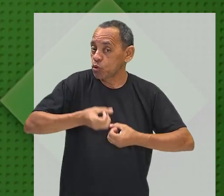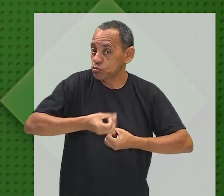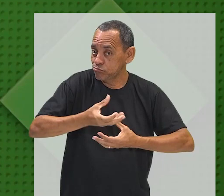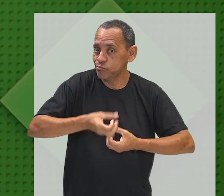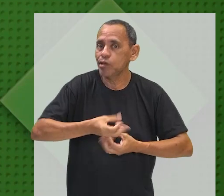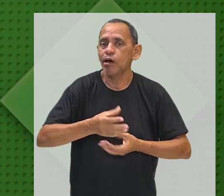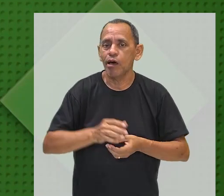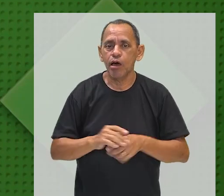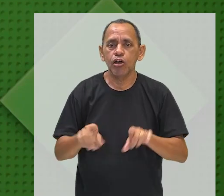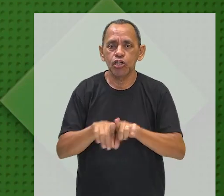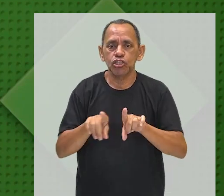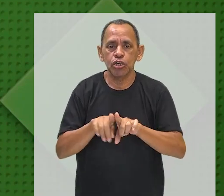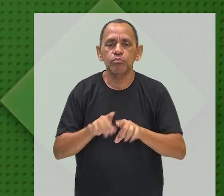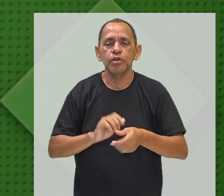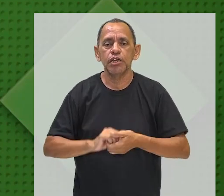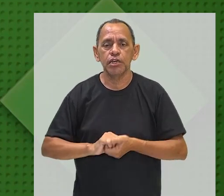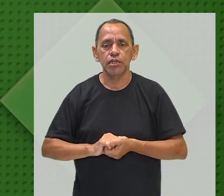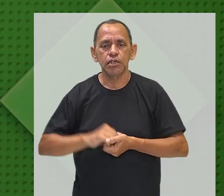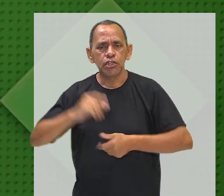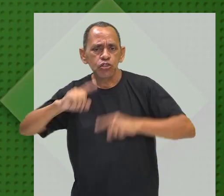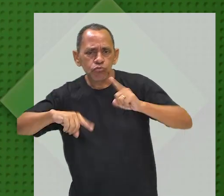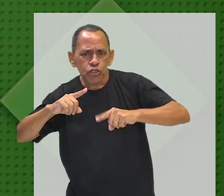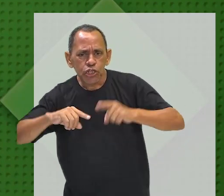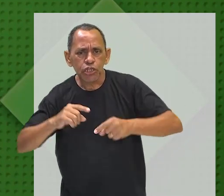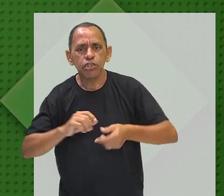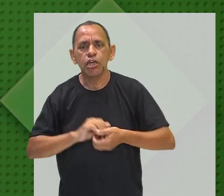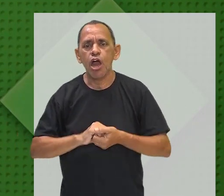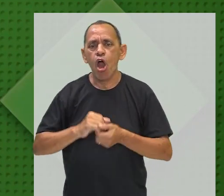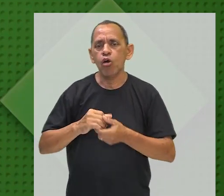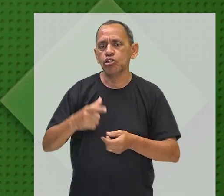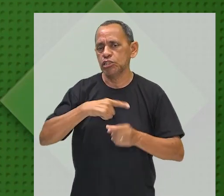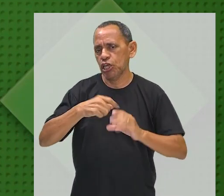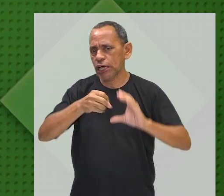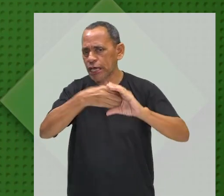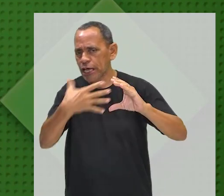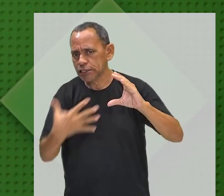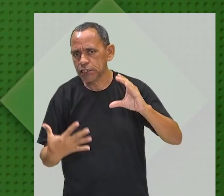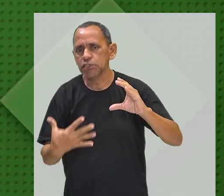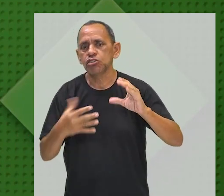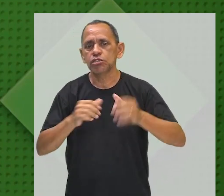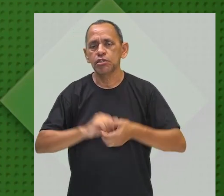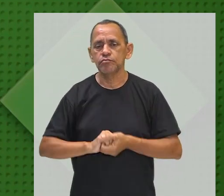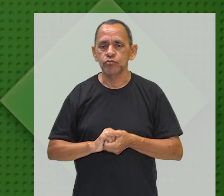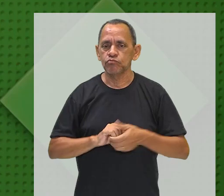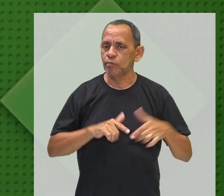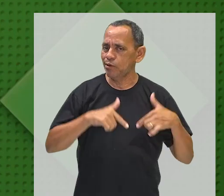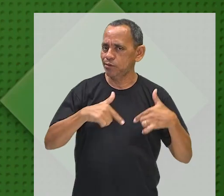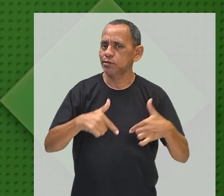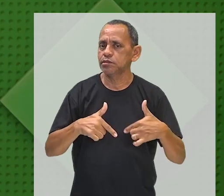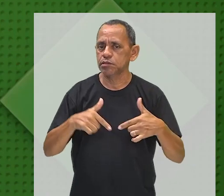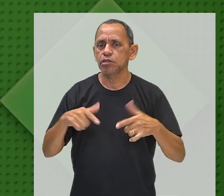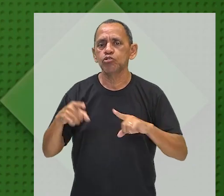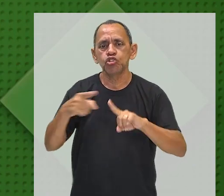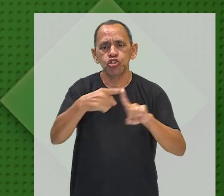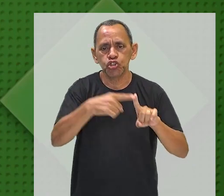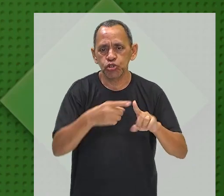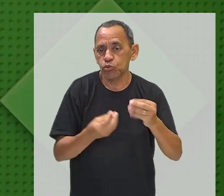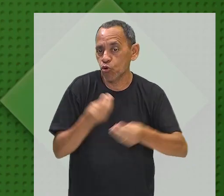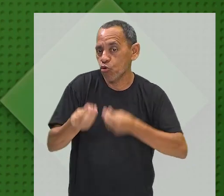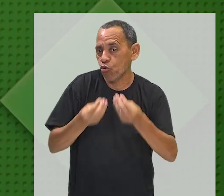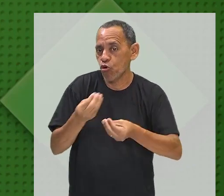ali na produção desses hormônios, que vão trazer justamente essas características, né? Então é uma das funções ali do sistema